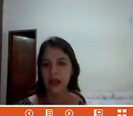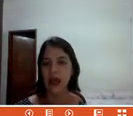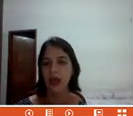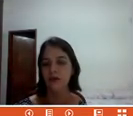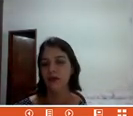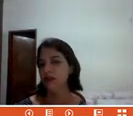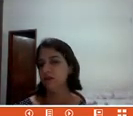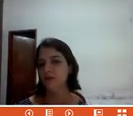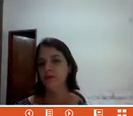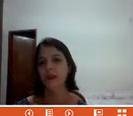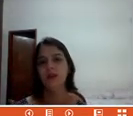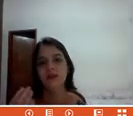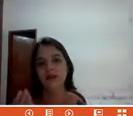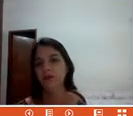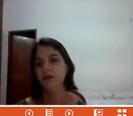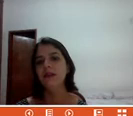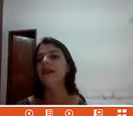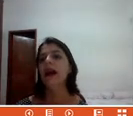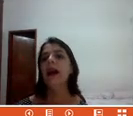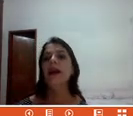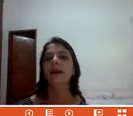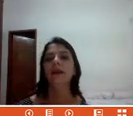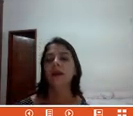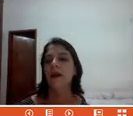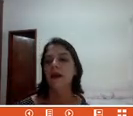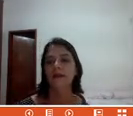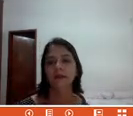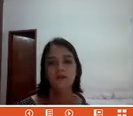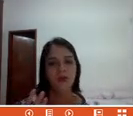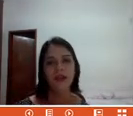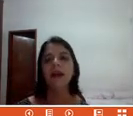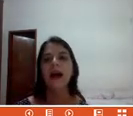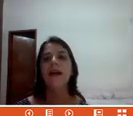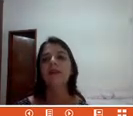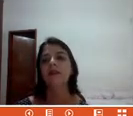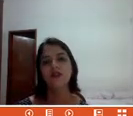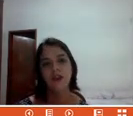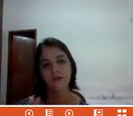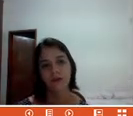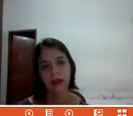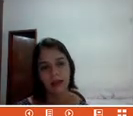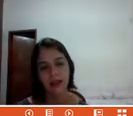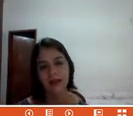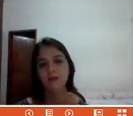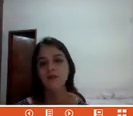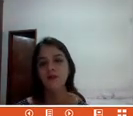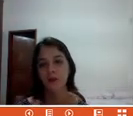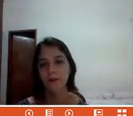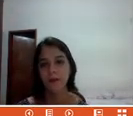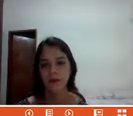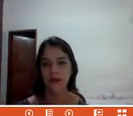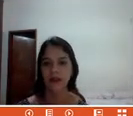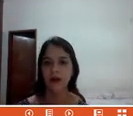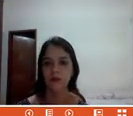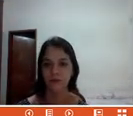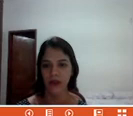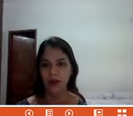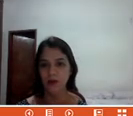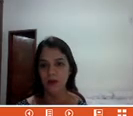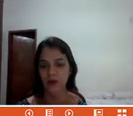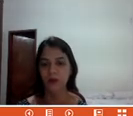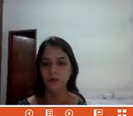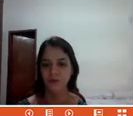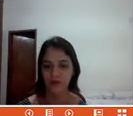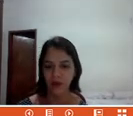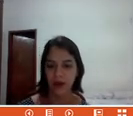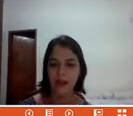Libras. Quando eles vão se cumprimentarem, se comunicarem, então eles já vão tratar essa pessoa pelo sinal e não